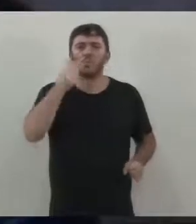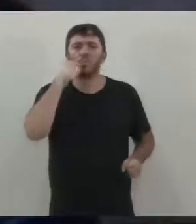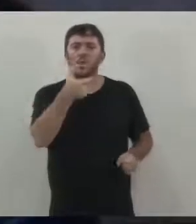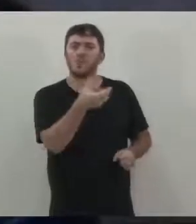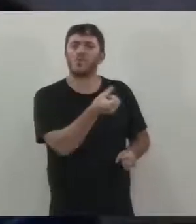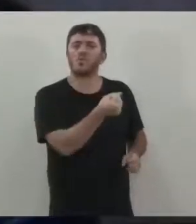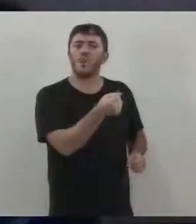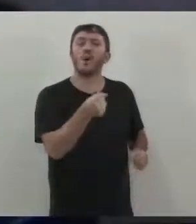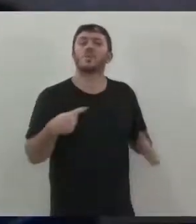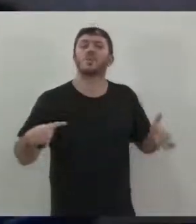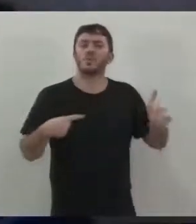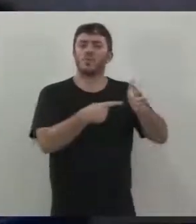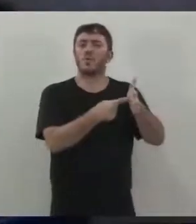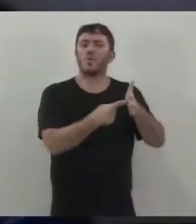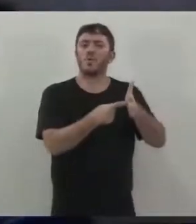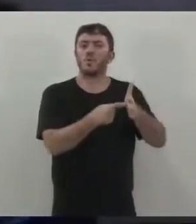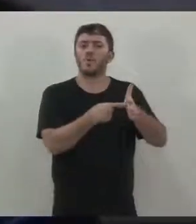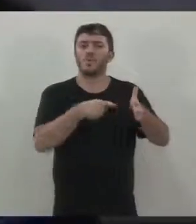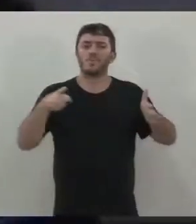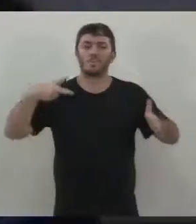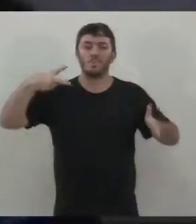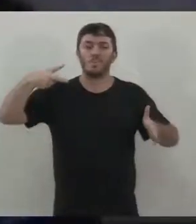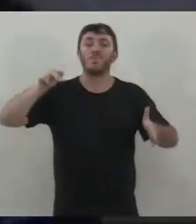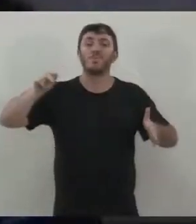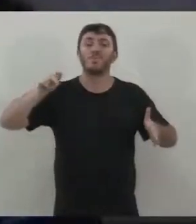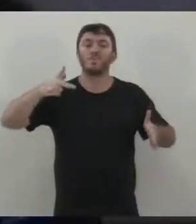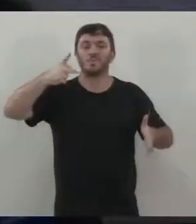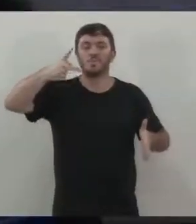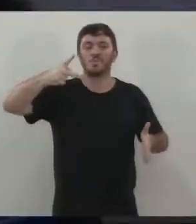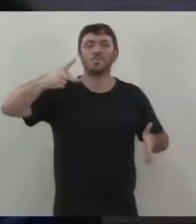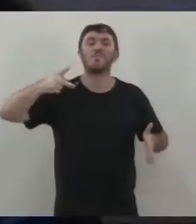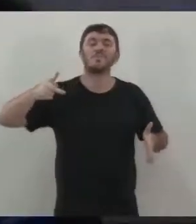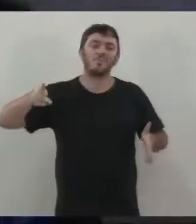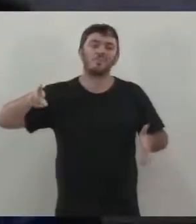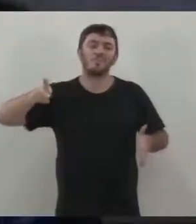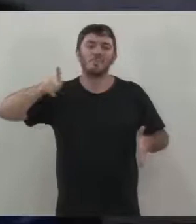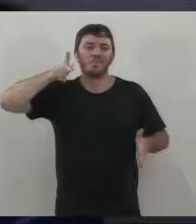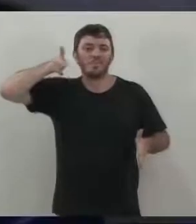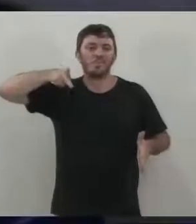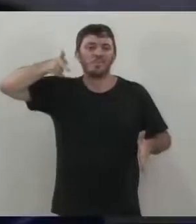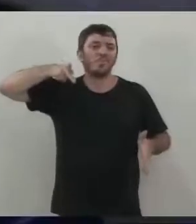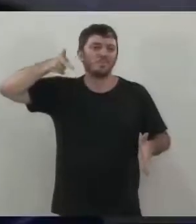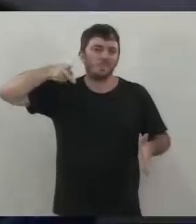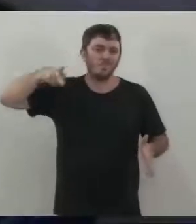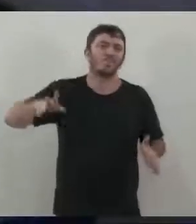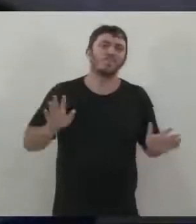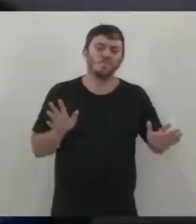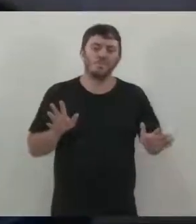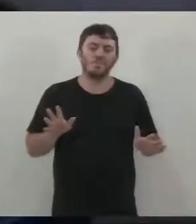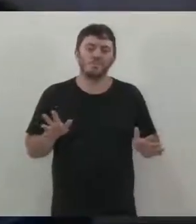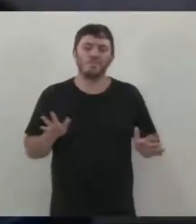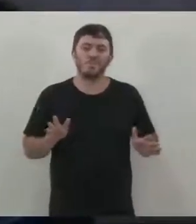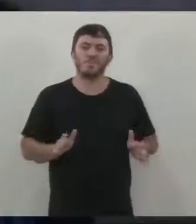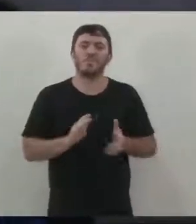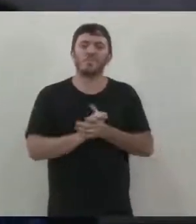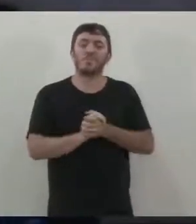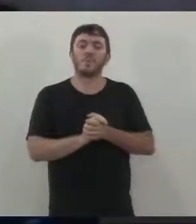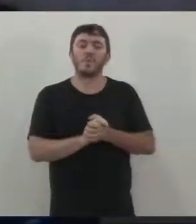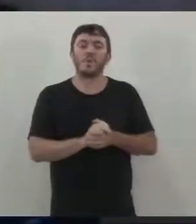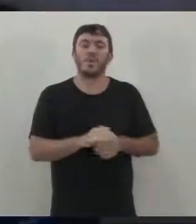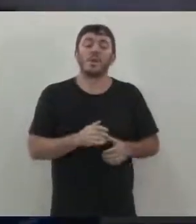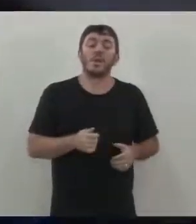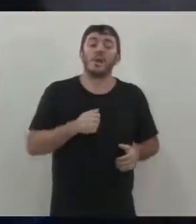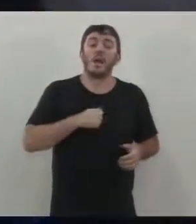essa denúncia na promotoria, e apesar de vou responder, ainda não recebi detalhes